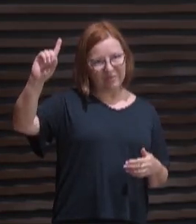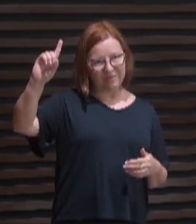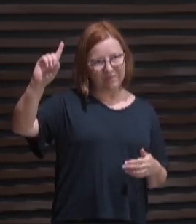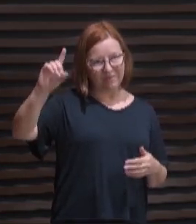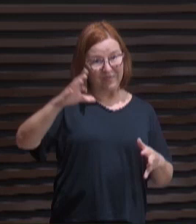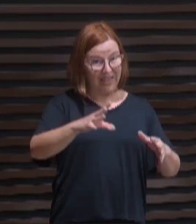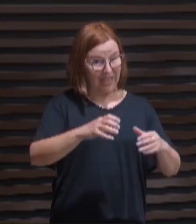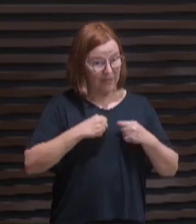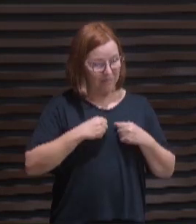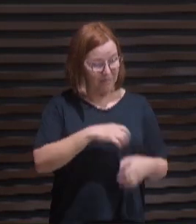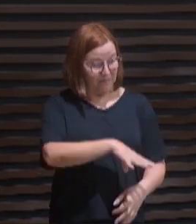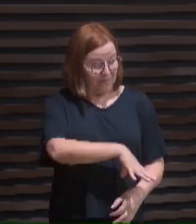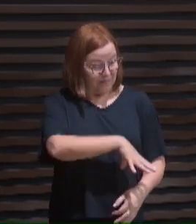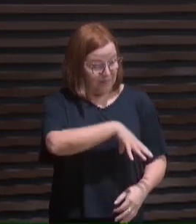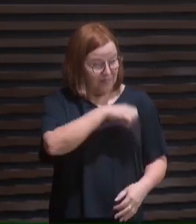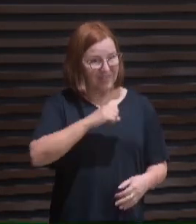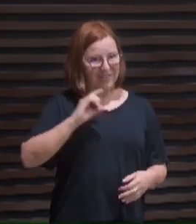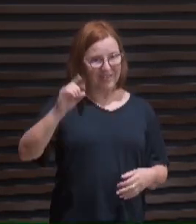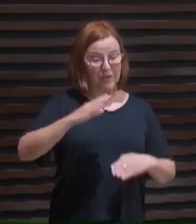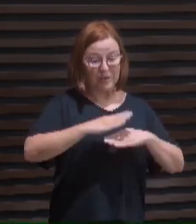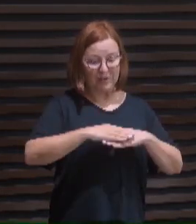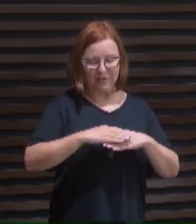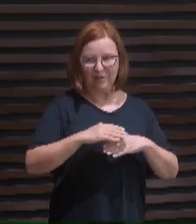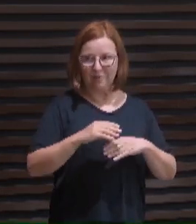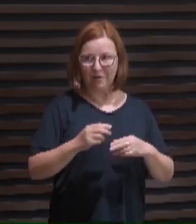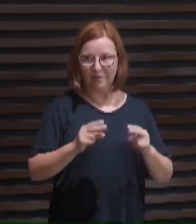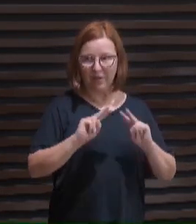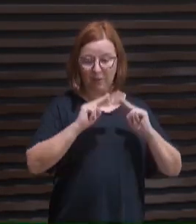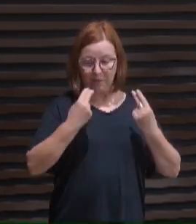assumiu a ira de Deus sobre a humanidade.